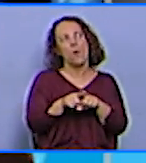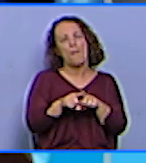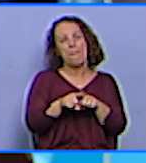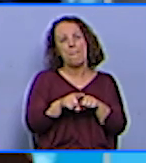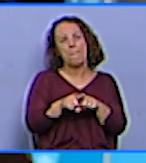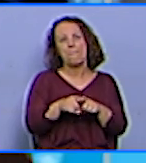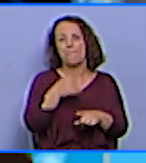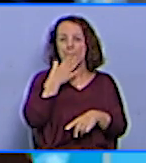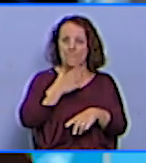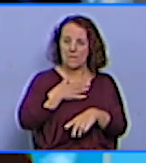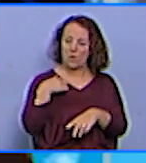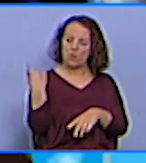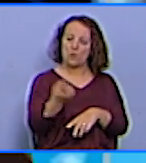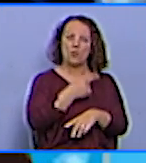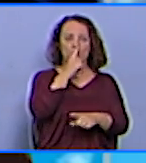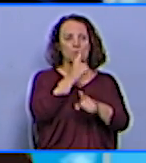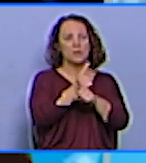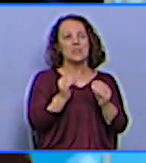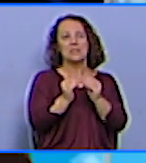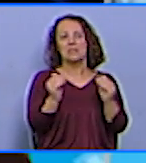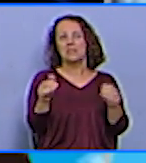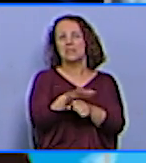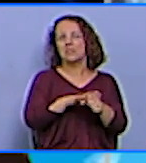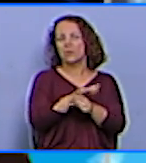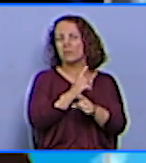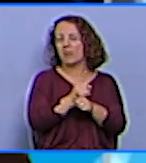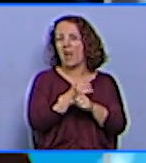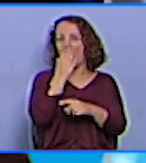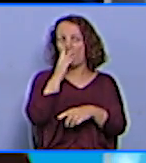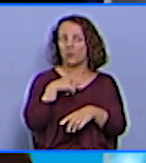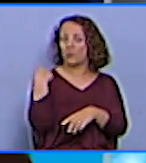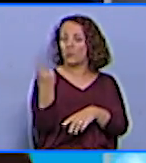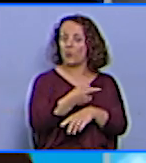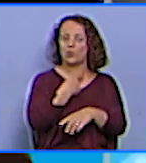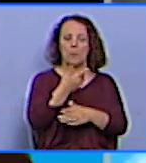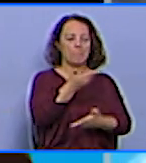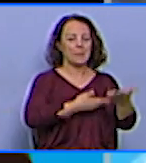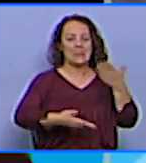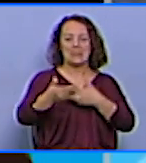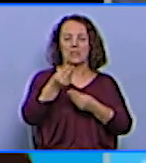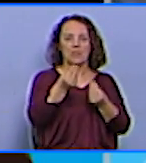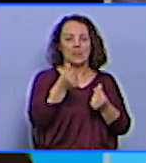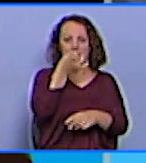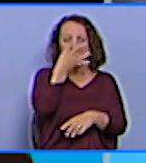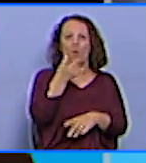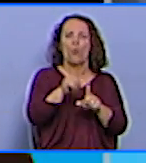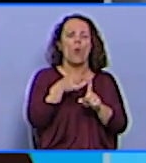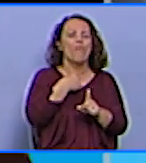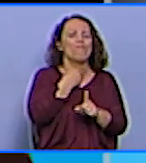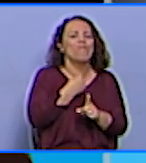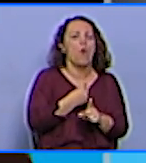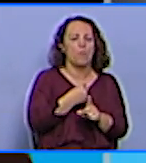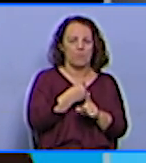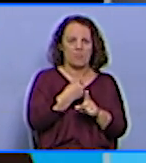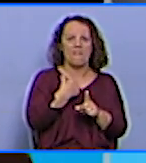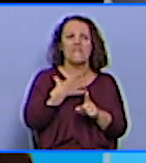a todos nós nessa circunstância, coloca-nos a todos nós nessa circunstância. Partilhamos todos essa fragilidade. Exatamente. É? Às vezes nós temos fome, queremos